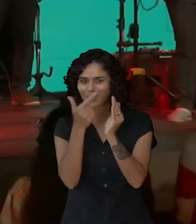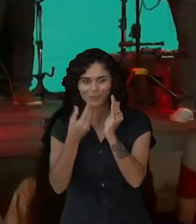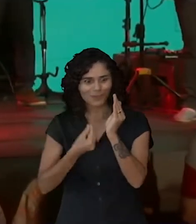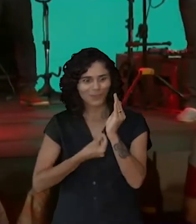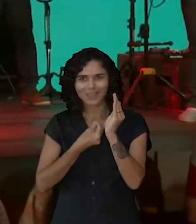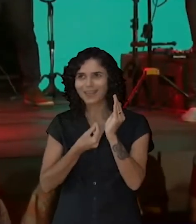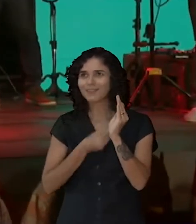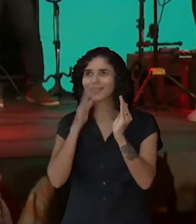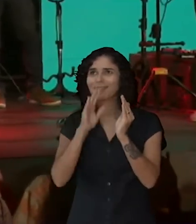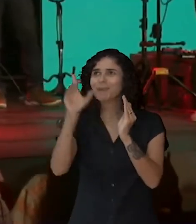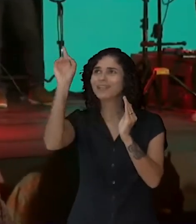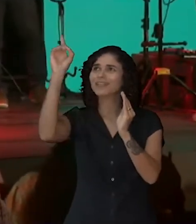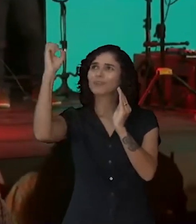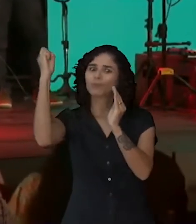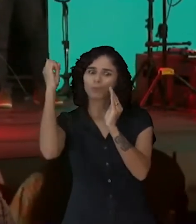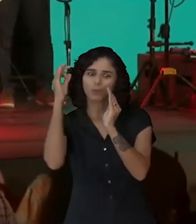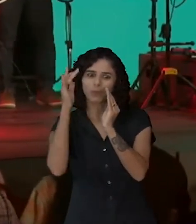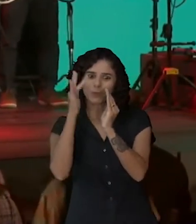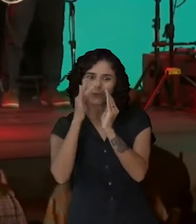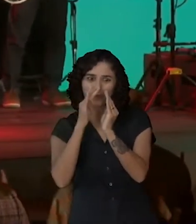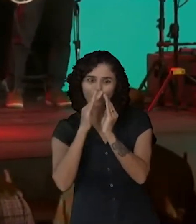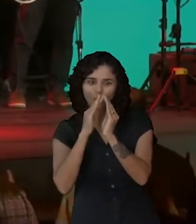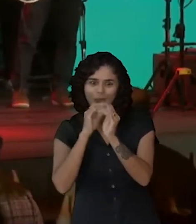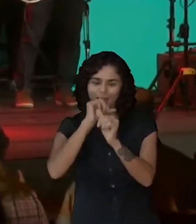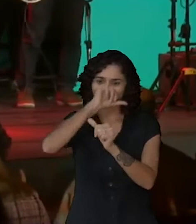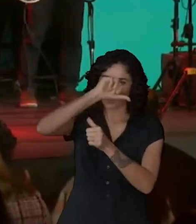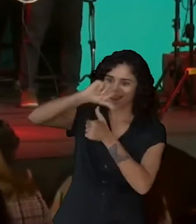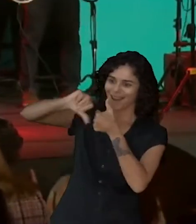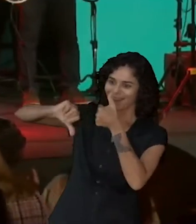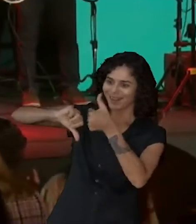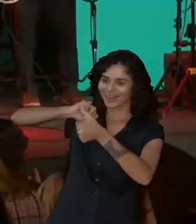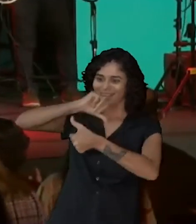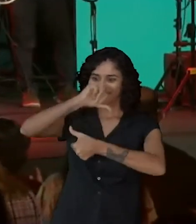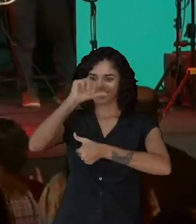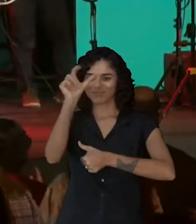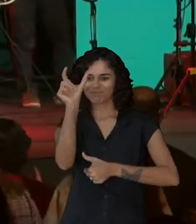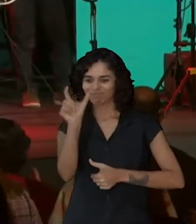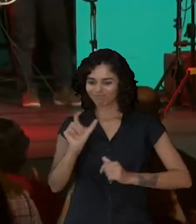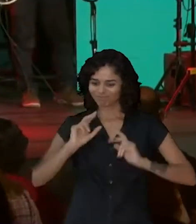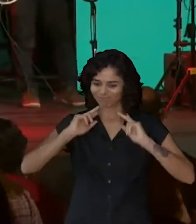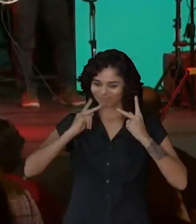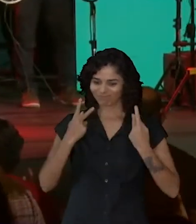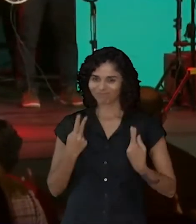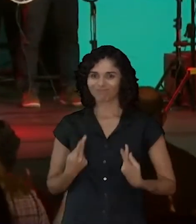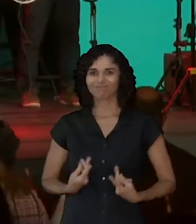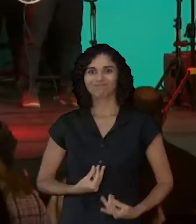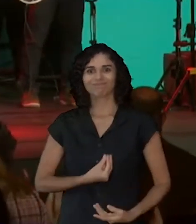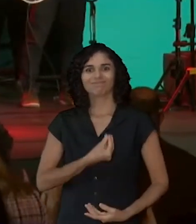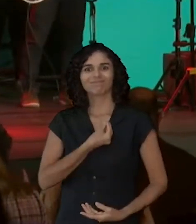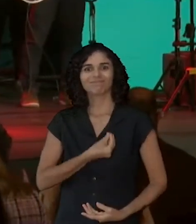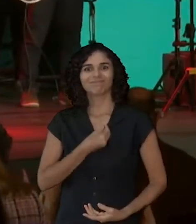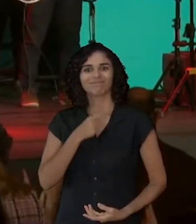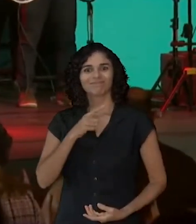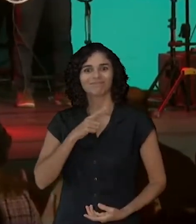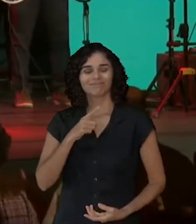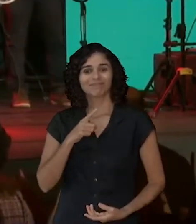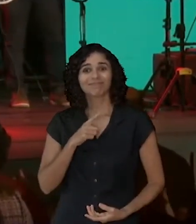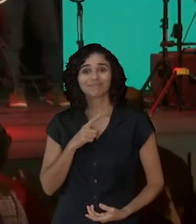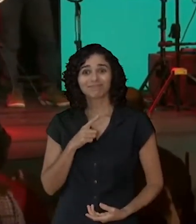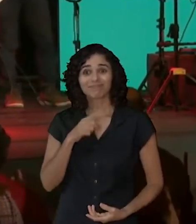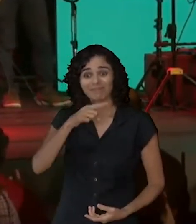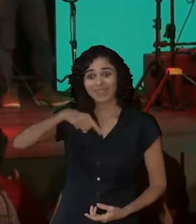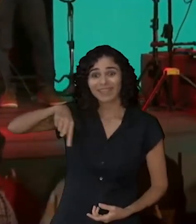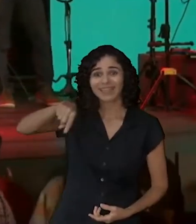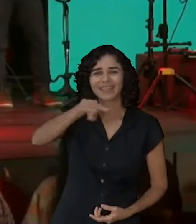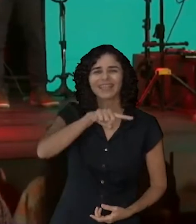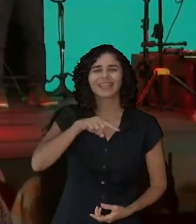sejam cristãos que nasceram, mas continuam na mesma posição. Mas que eles